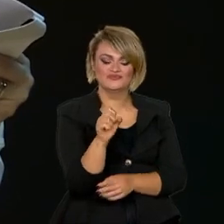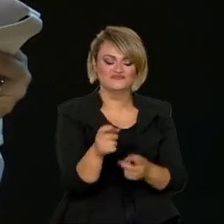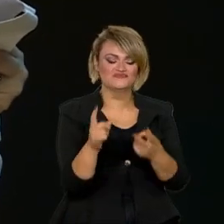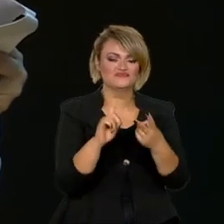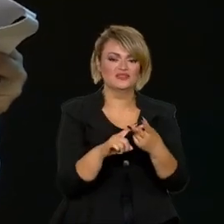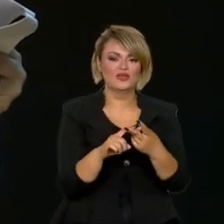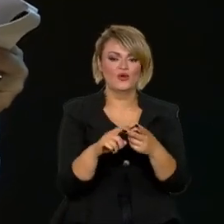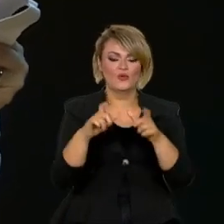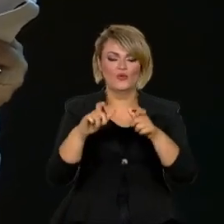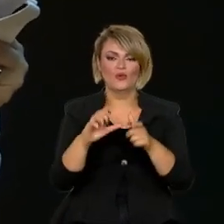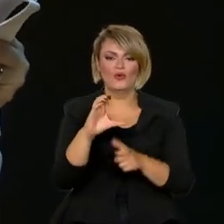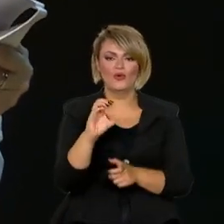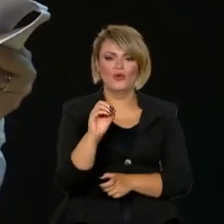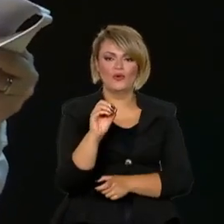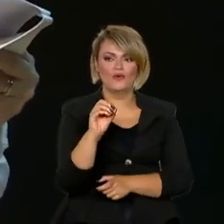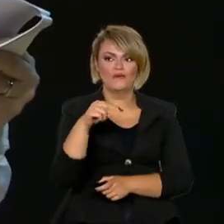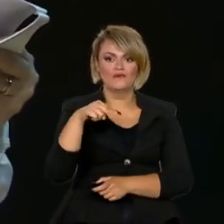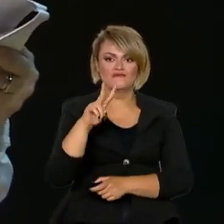antigo conventinho,